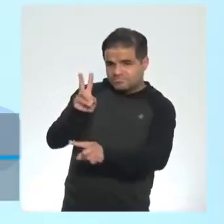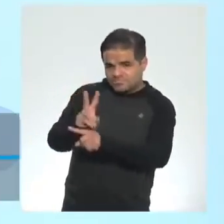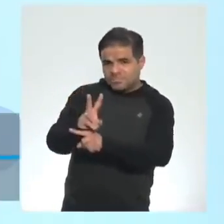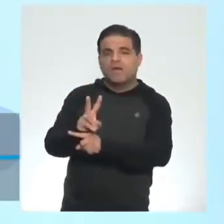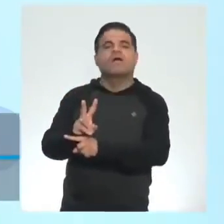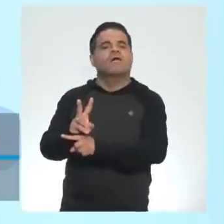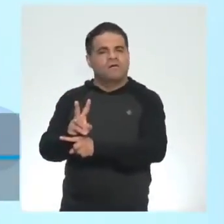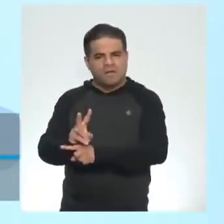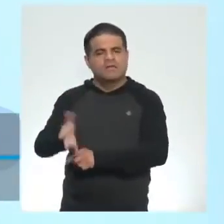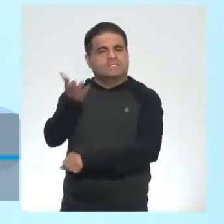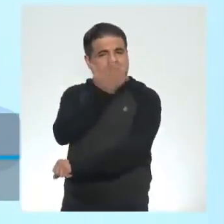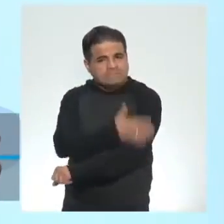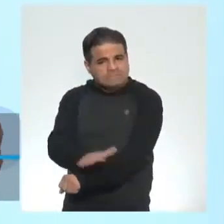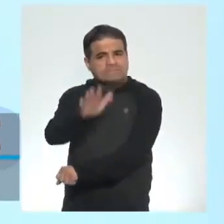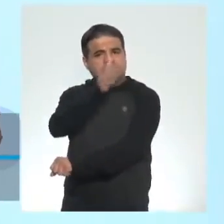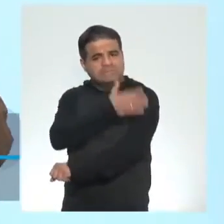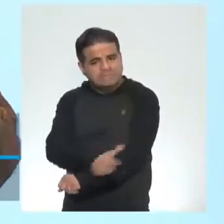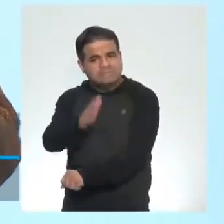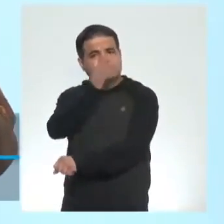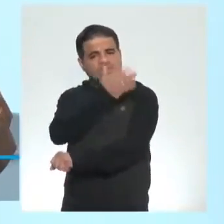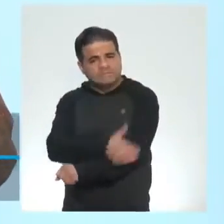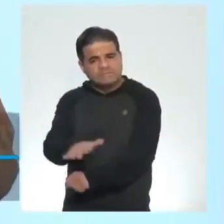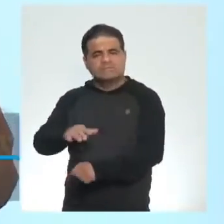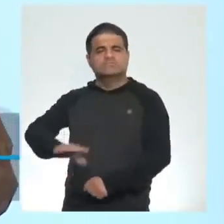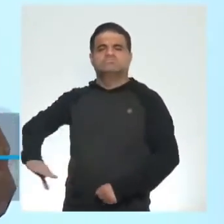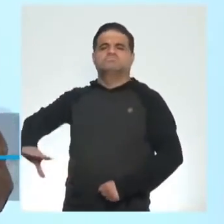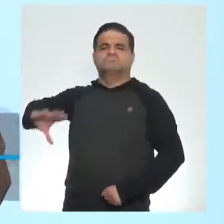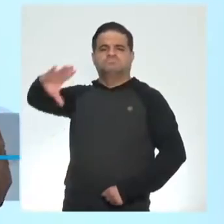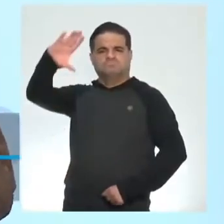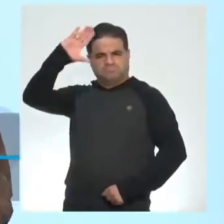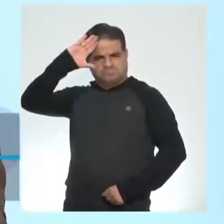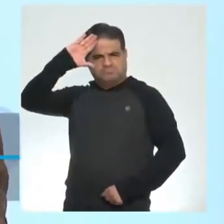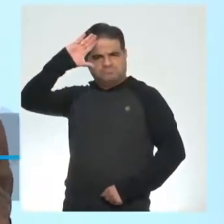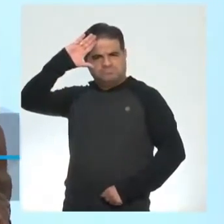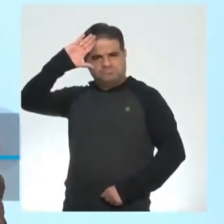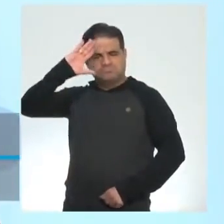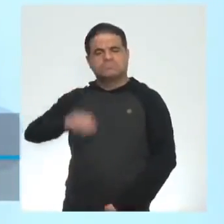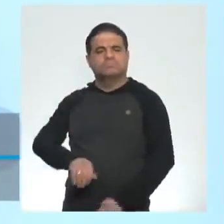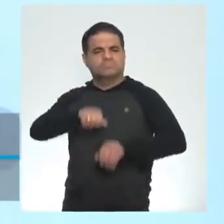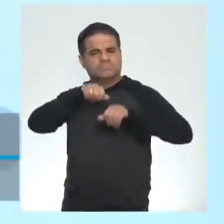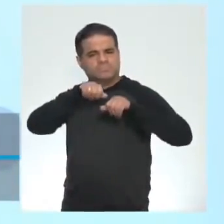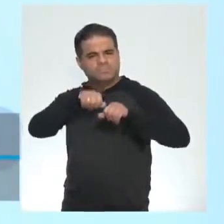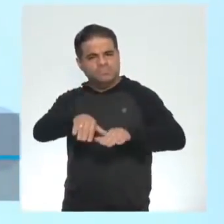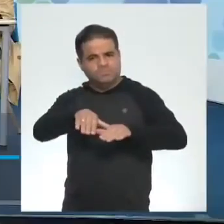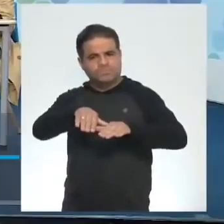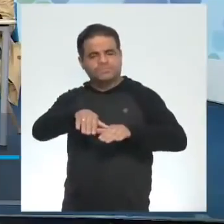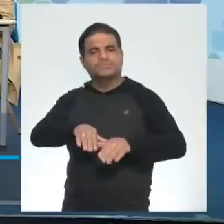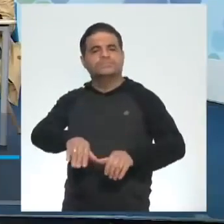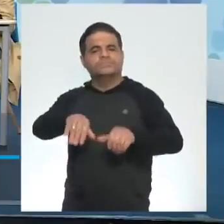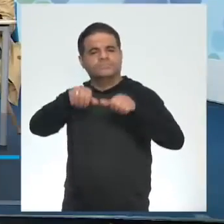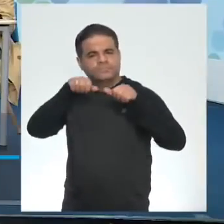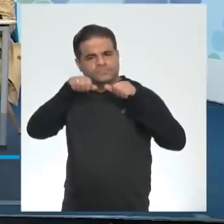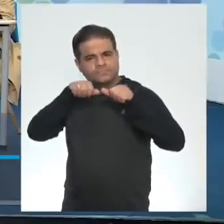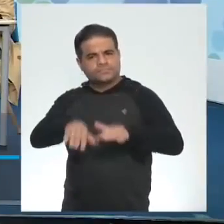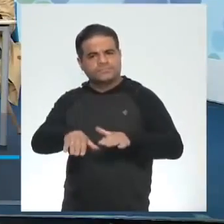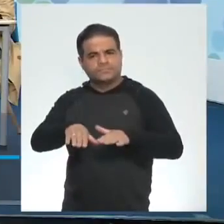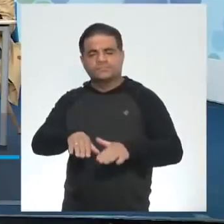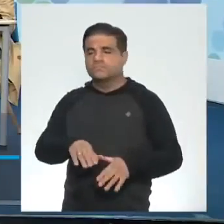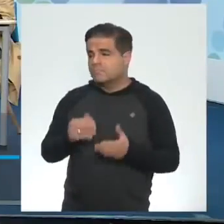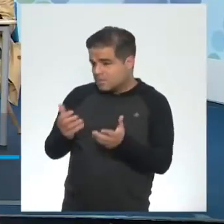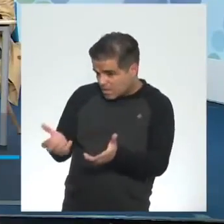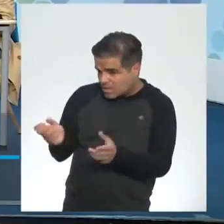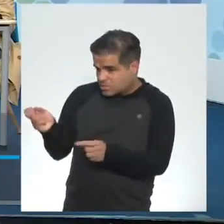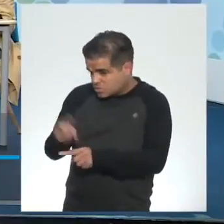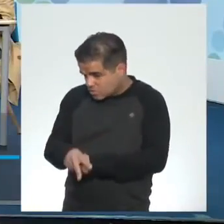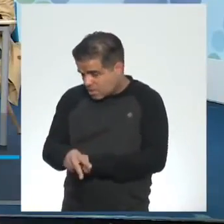são treinados em jogos militares. E aí nós temos muitos estudantes, Prof. Luiz, que querem ser